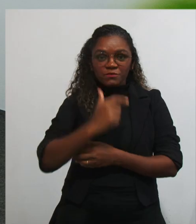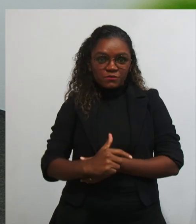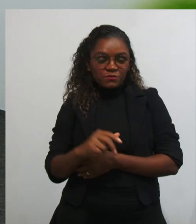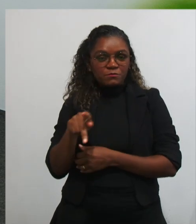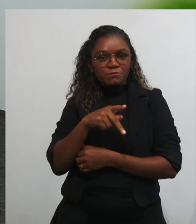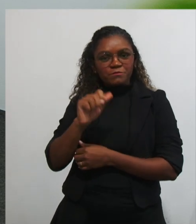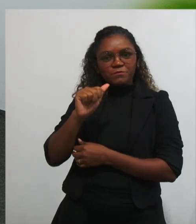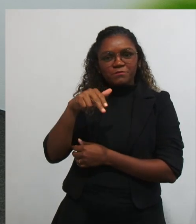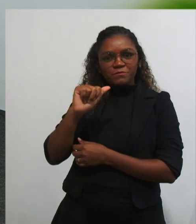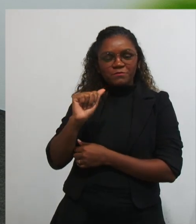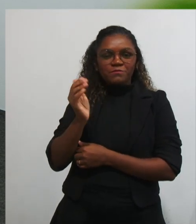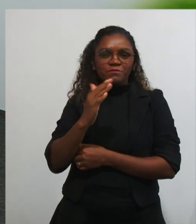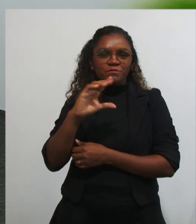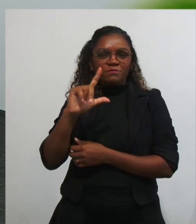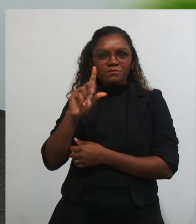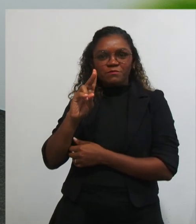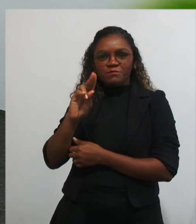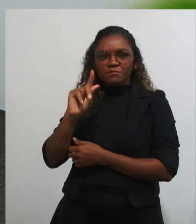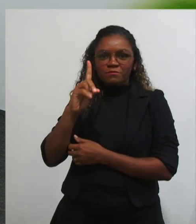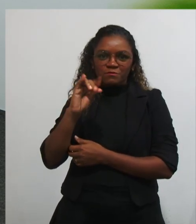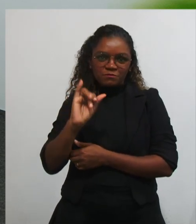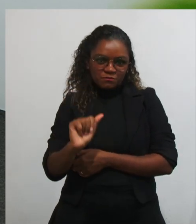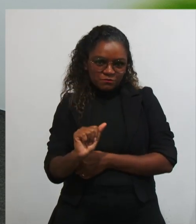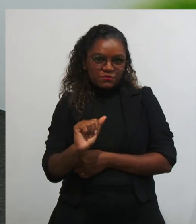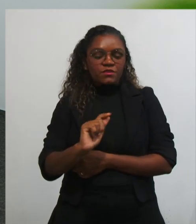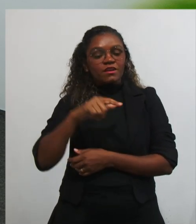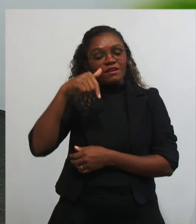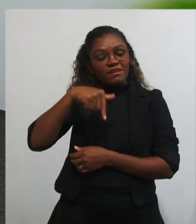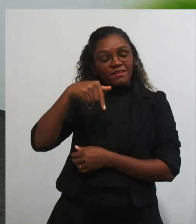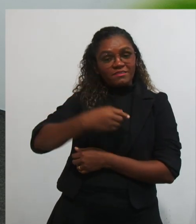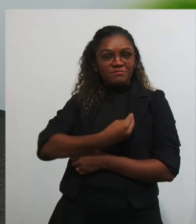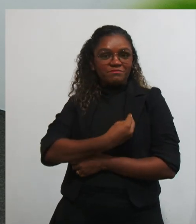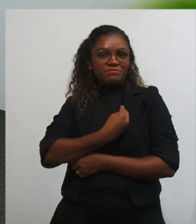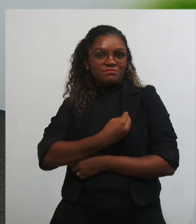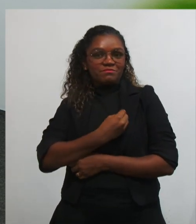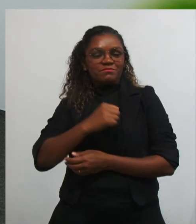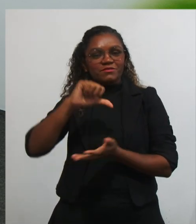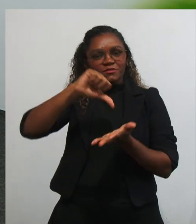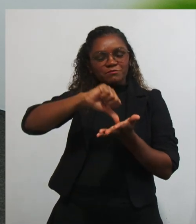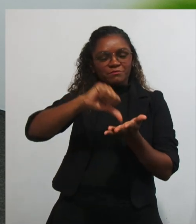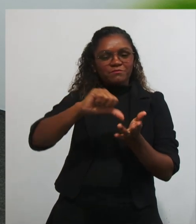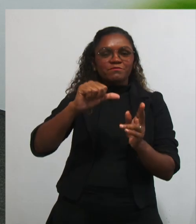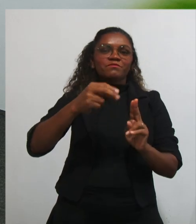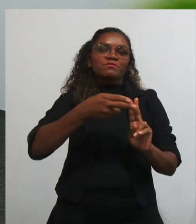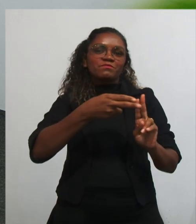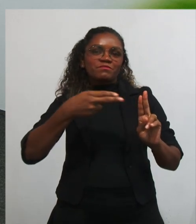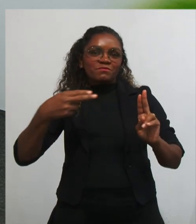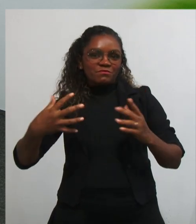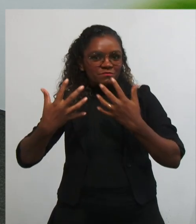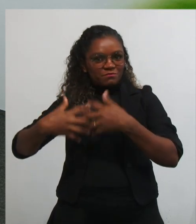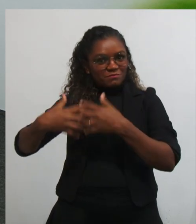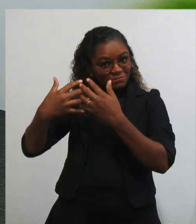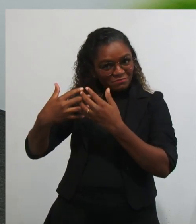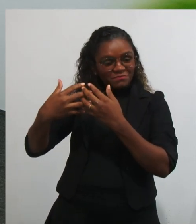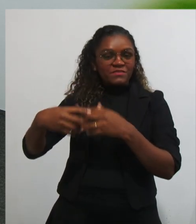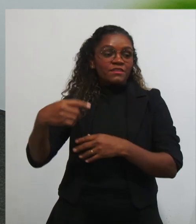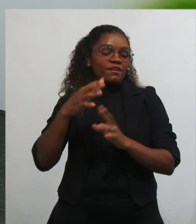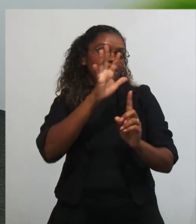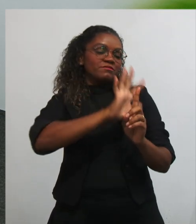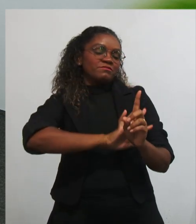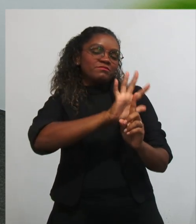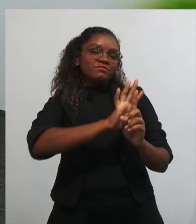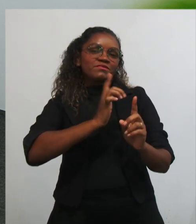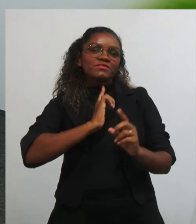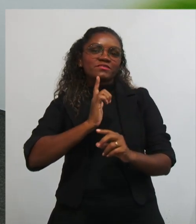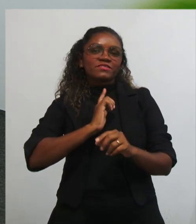Ribeiro, estou aqui no estúdio de gravação do IFRO Porto Velho, Zona Norte. Atrás de mim tem uma parede branca, escrito com